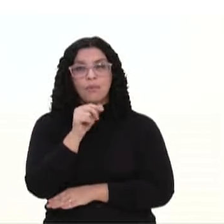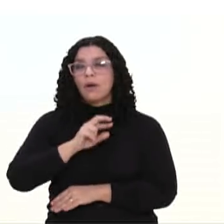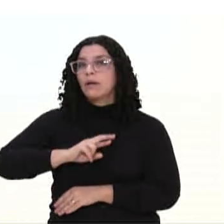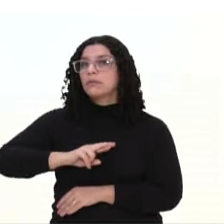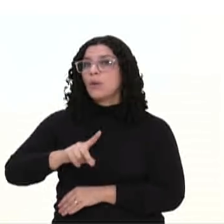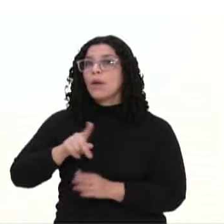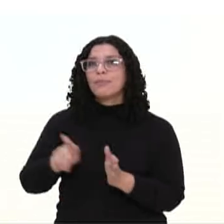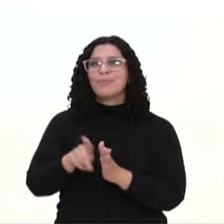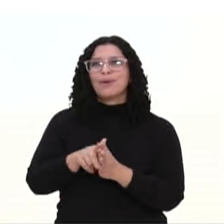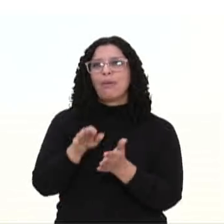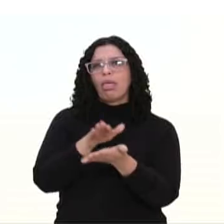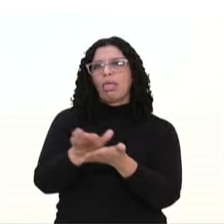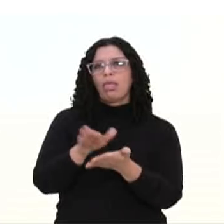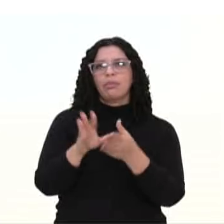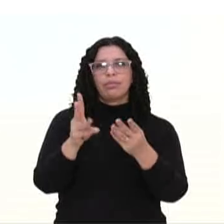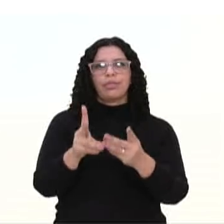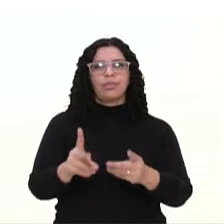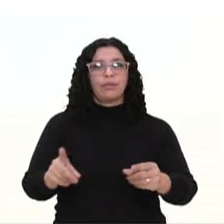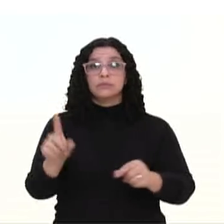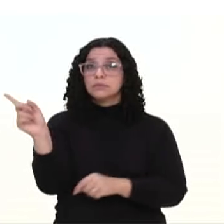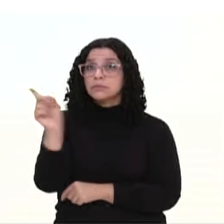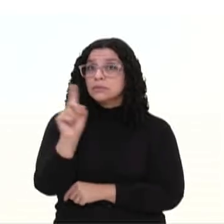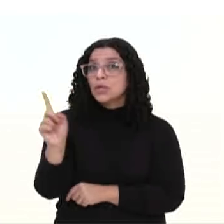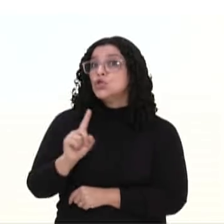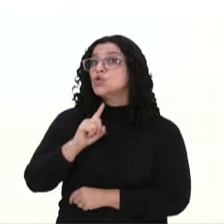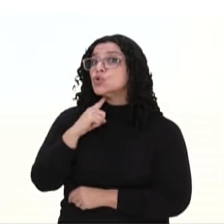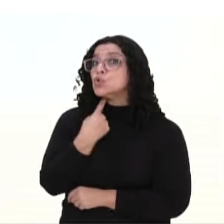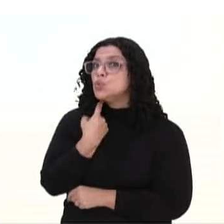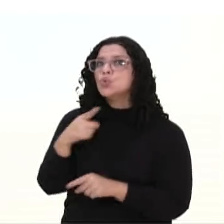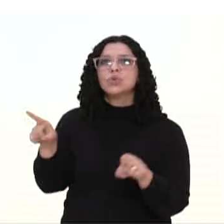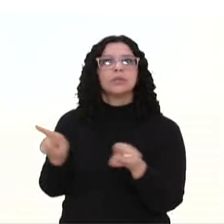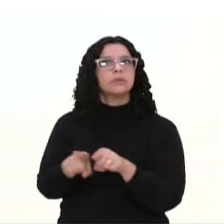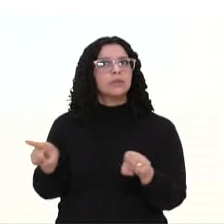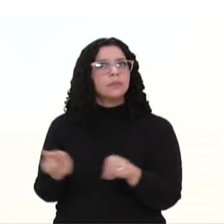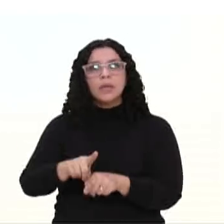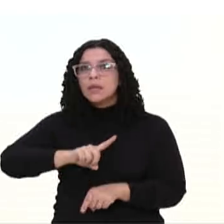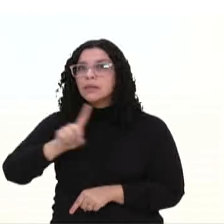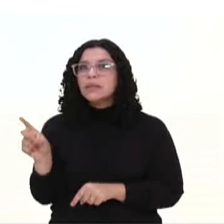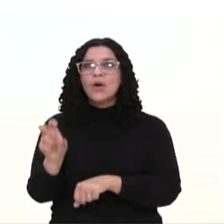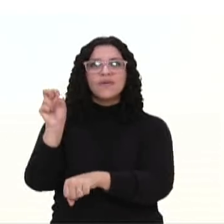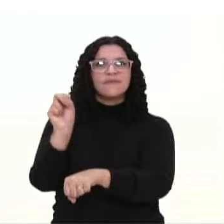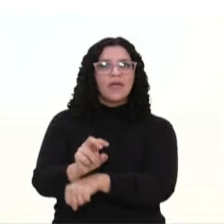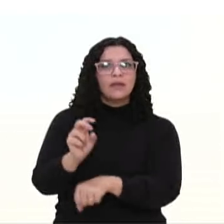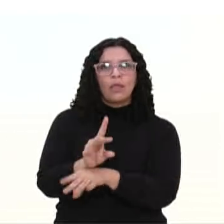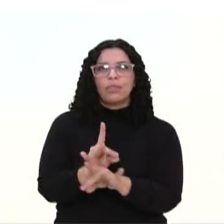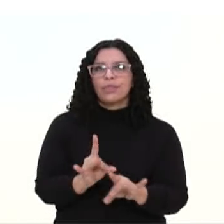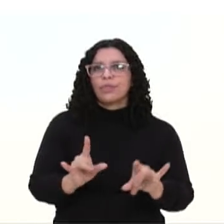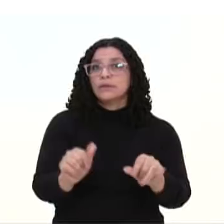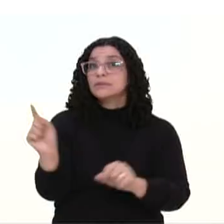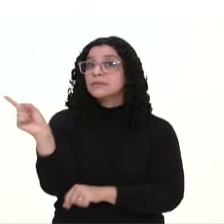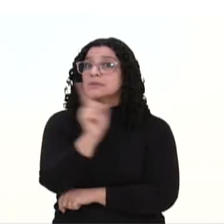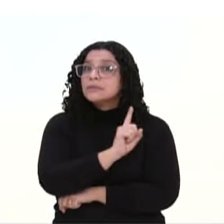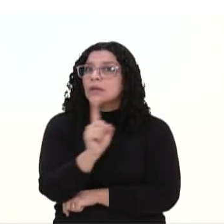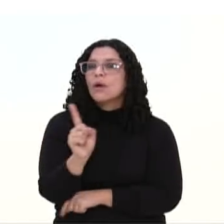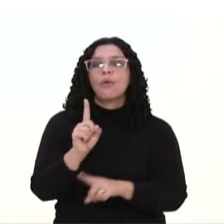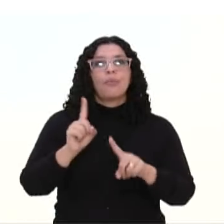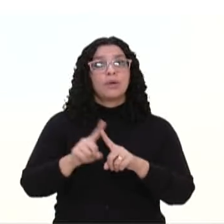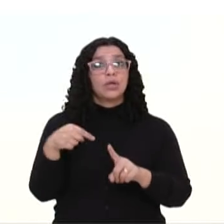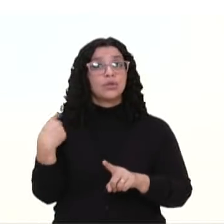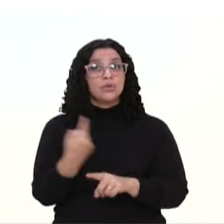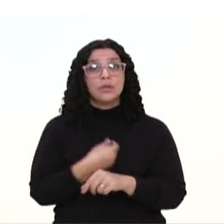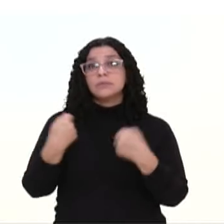deve ser desperdiçada, nem poluída, nem envenenada, de maneira